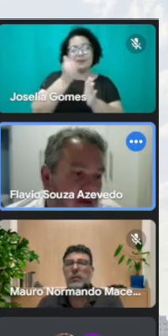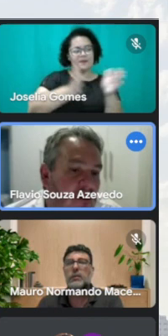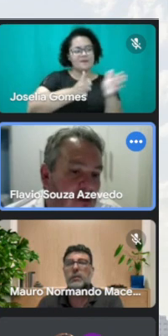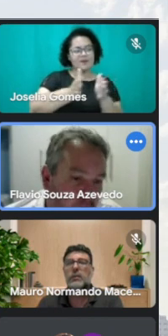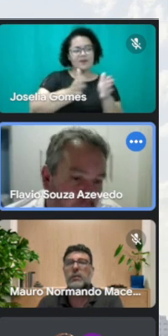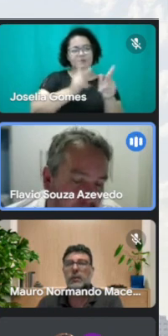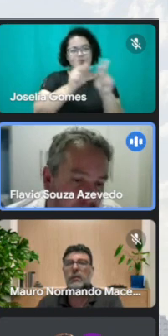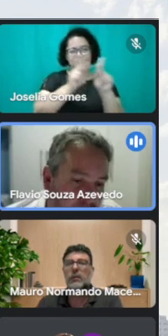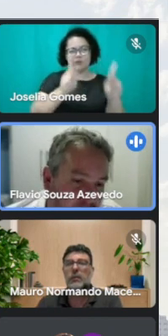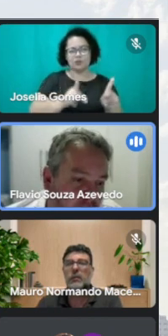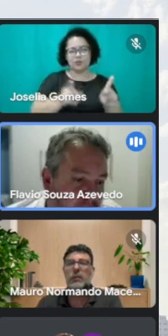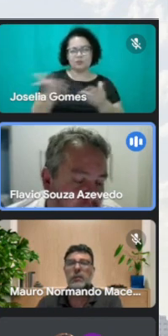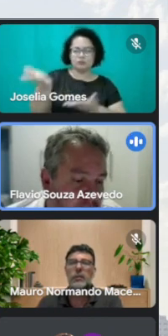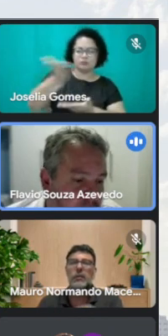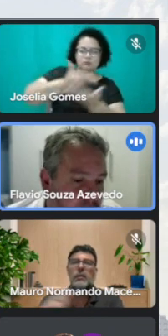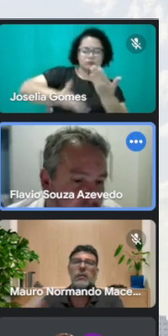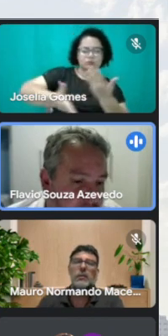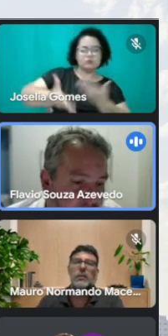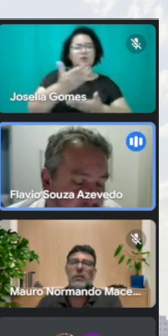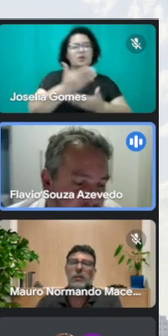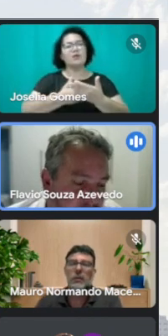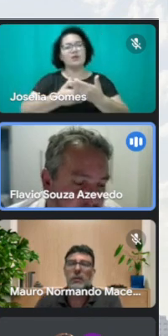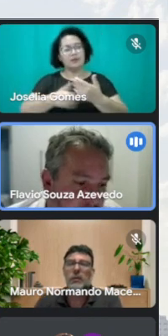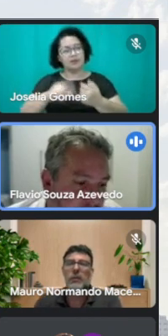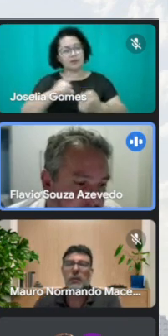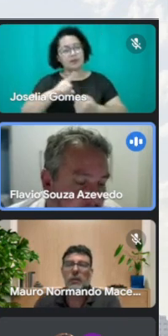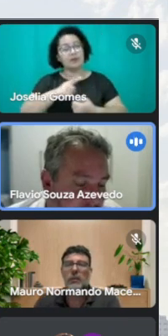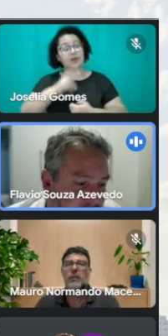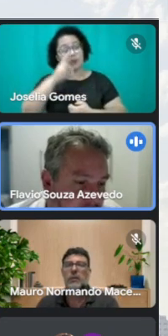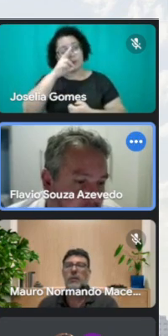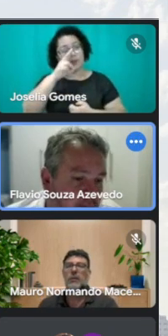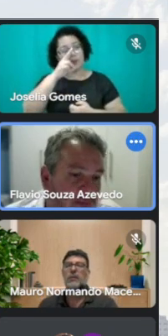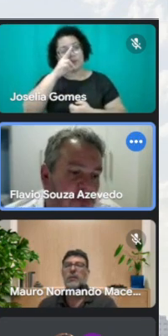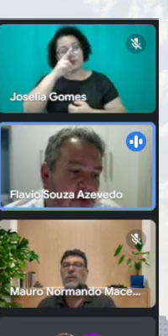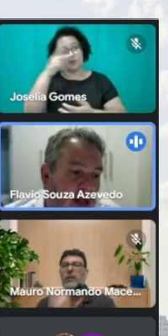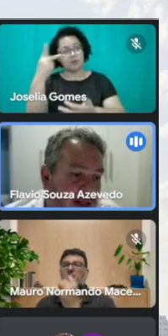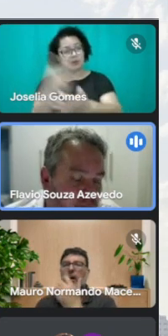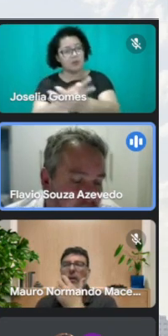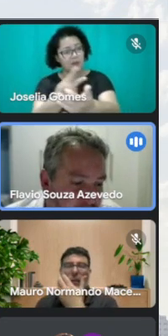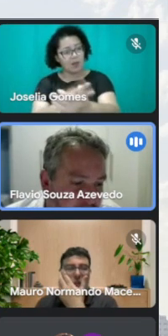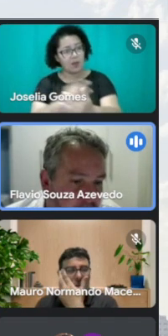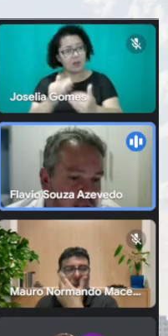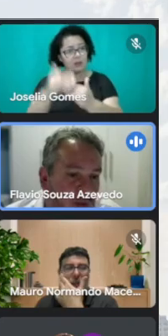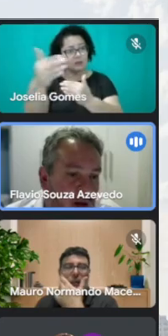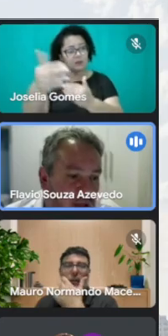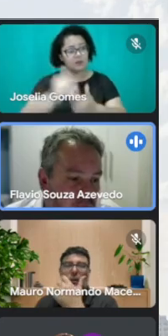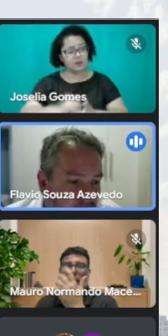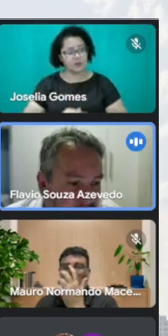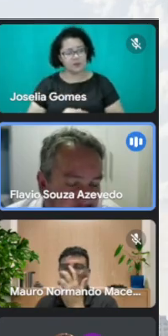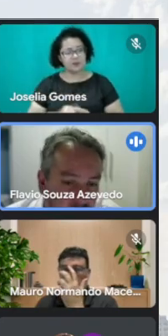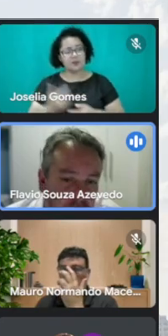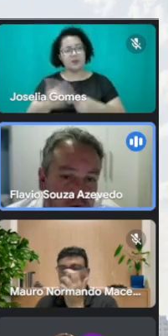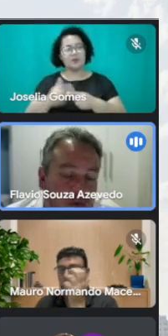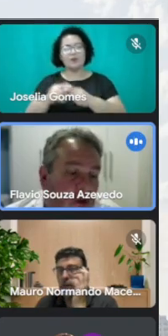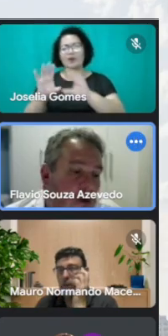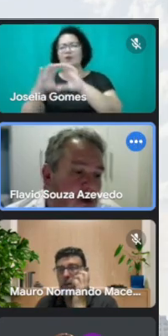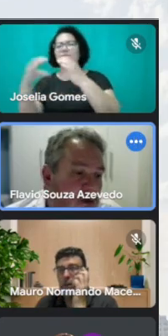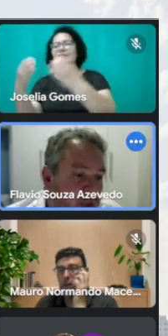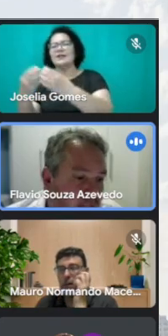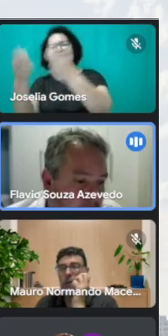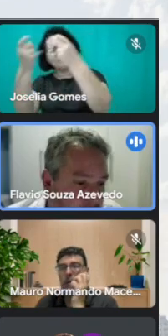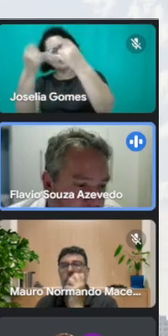envolver, corre um sério risco da coisa dar errada mais na frente. Porque eles vão dizer, né, como é que as coisas